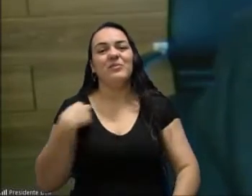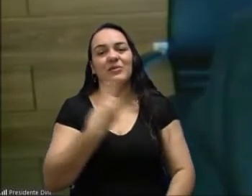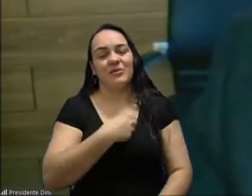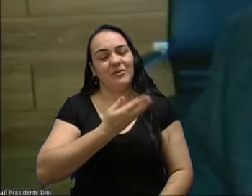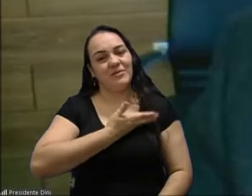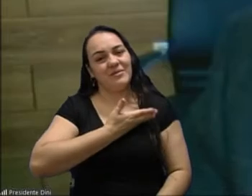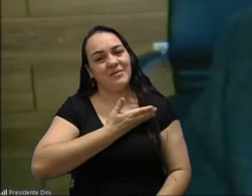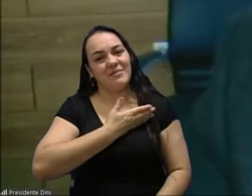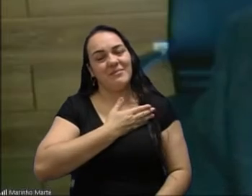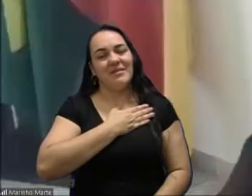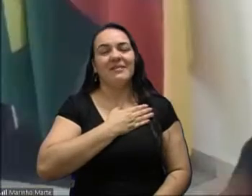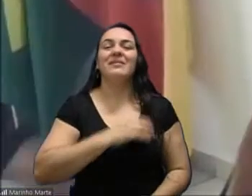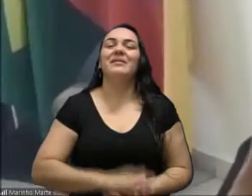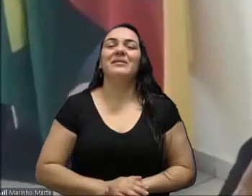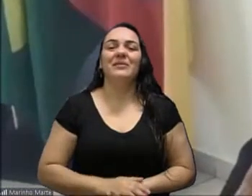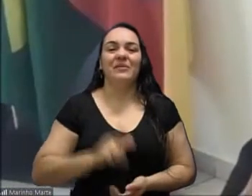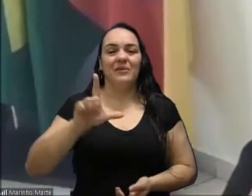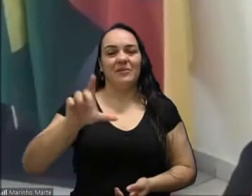saudar o Anselmo,